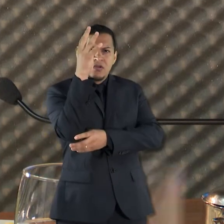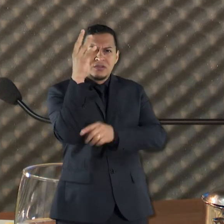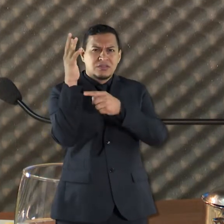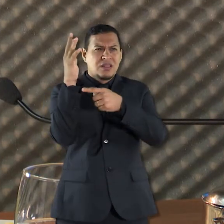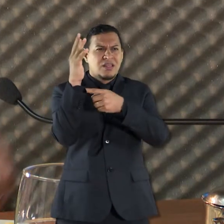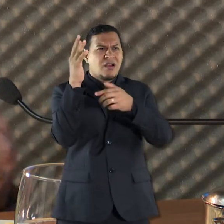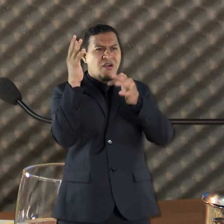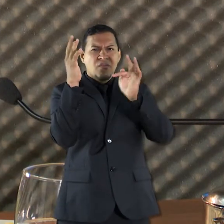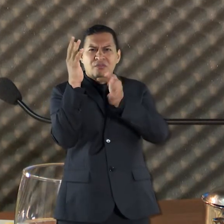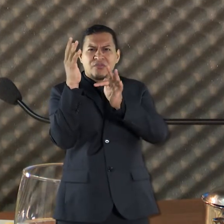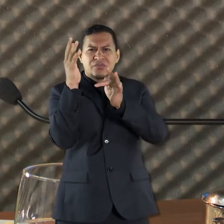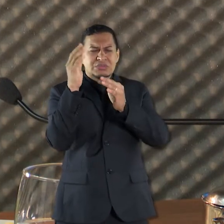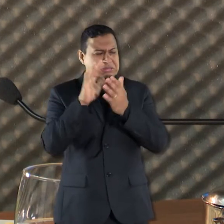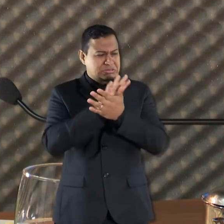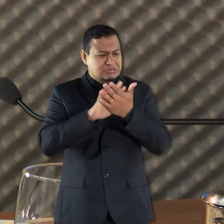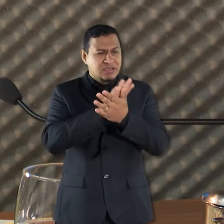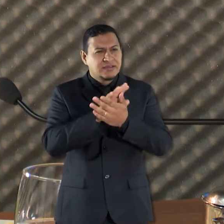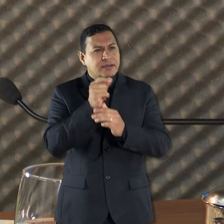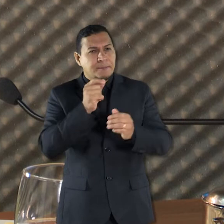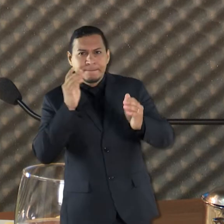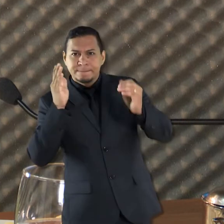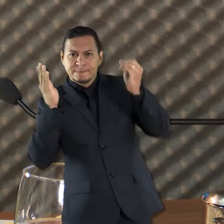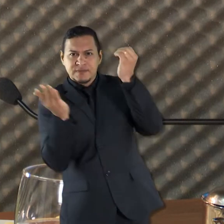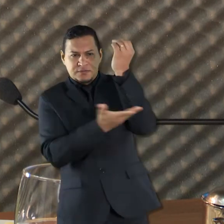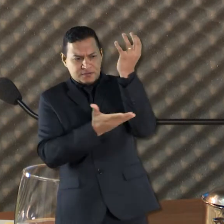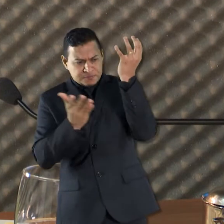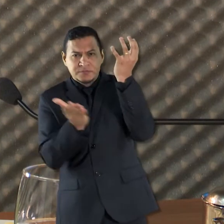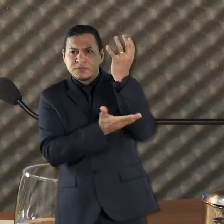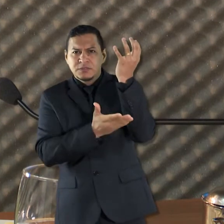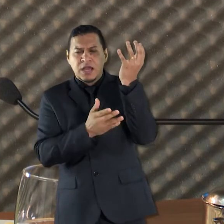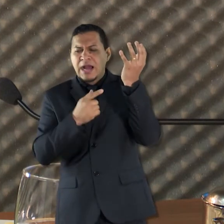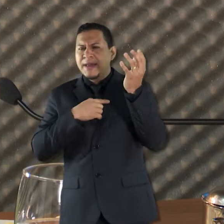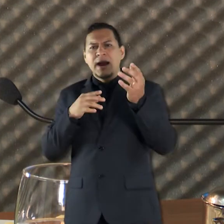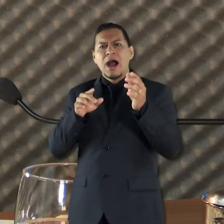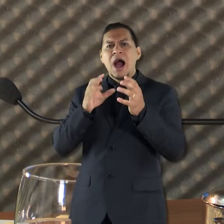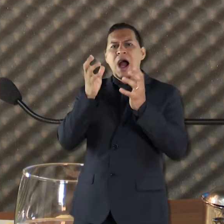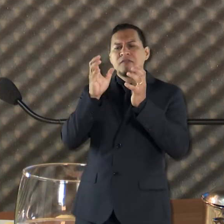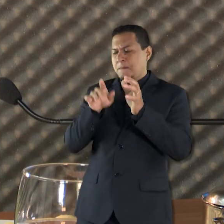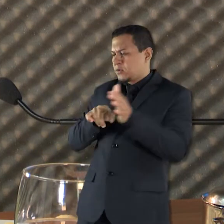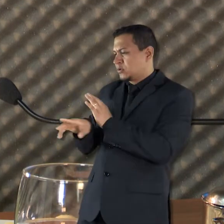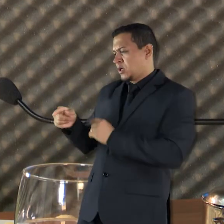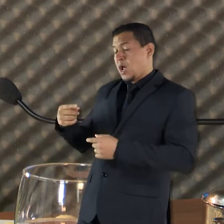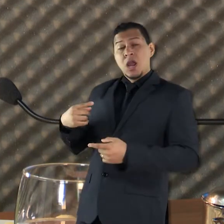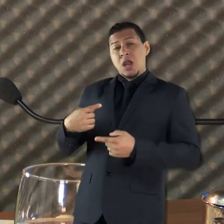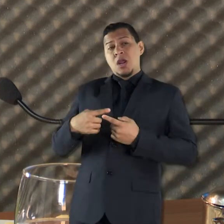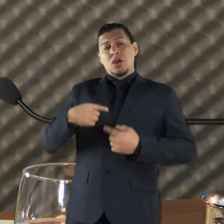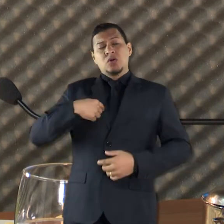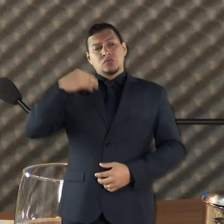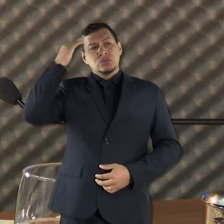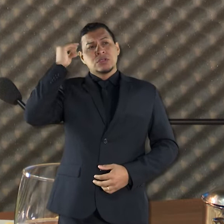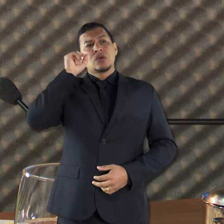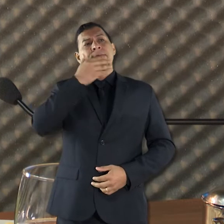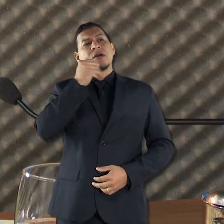dando frutos. Ele fez uma poda profunda, né? Aí ele pensou, assim, a árvore perguntando para ele, por que fizeste isso comigo? Aí ele falava, eu sou o